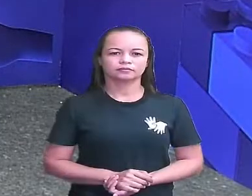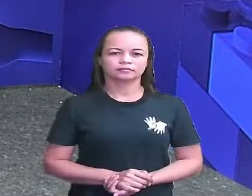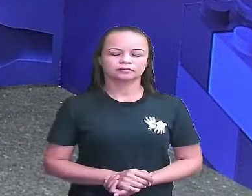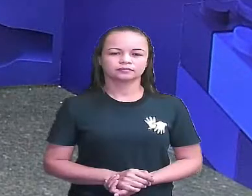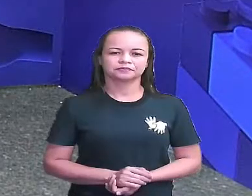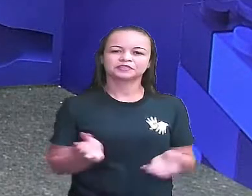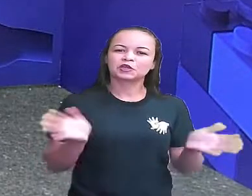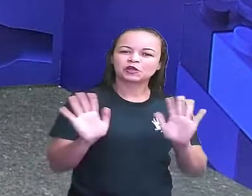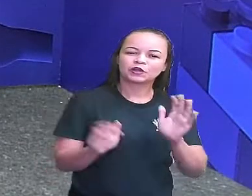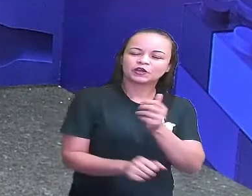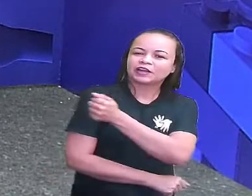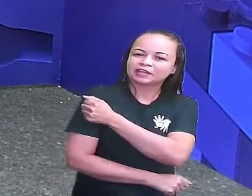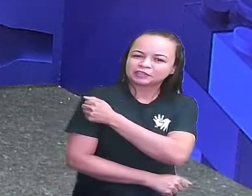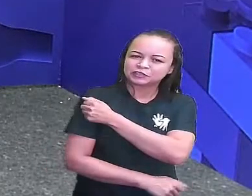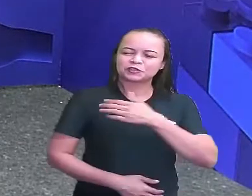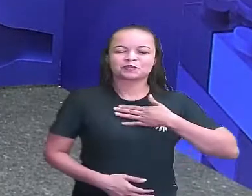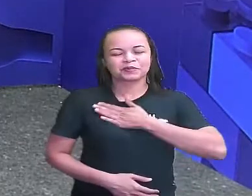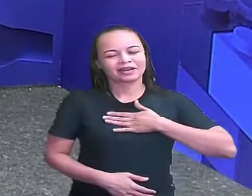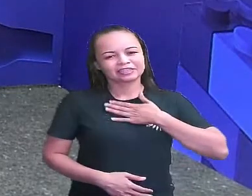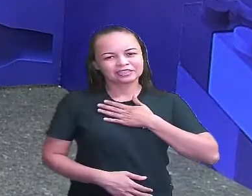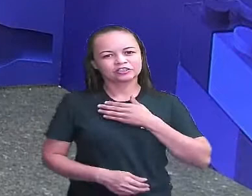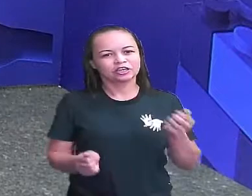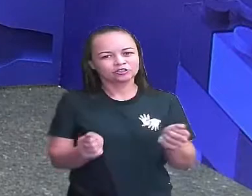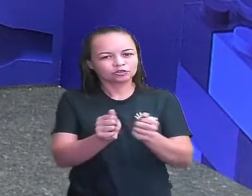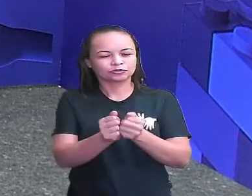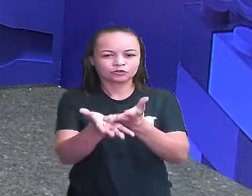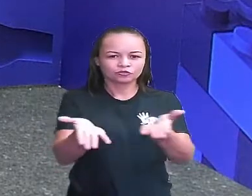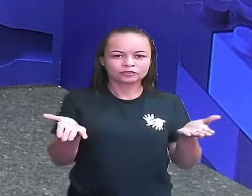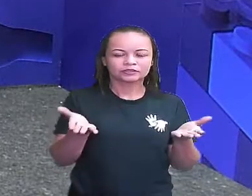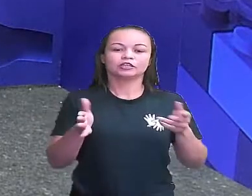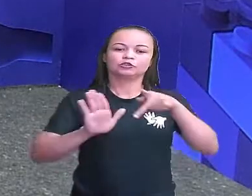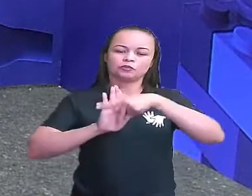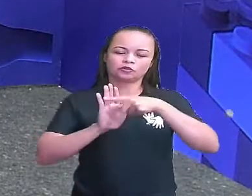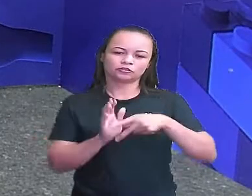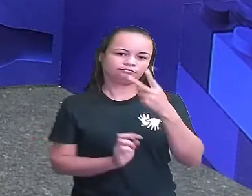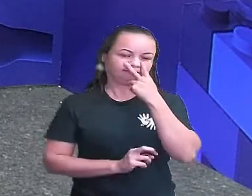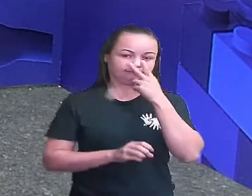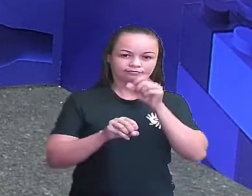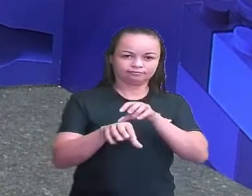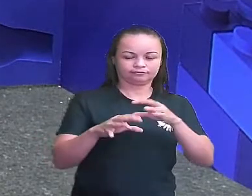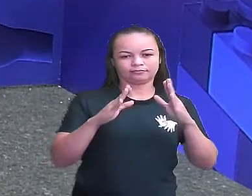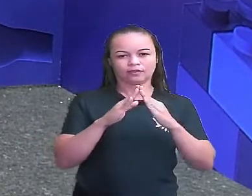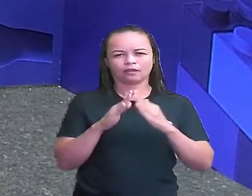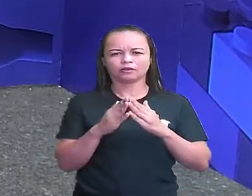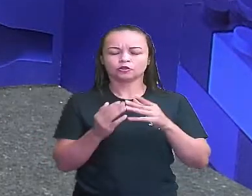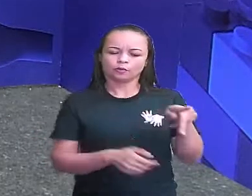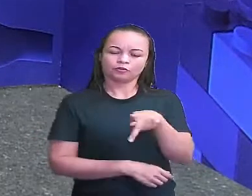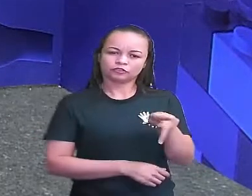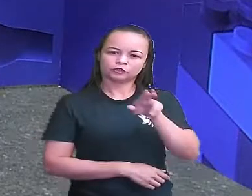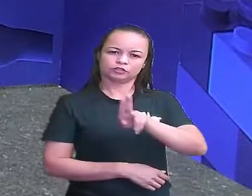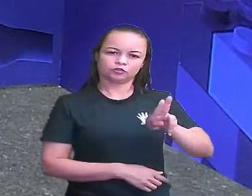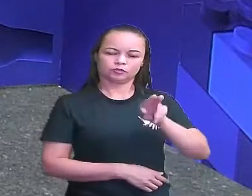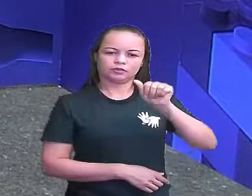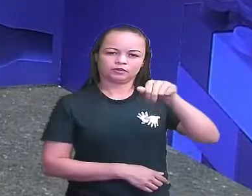Olá pessoal, é um enorme prazer estar de volta com vocês no projeto Vitória Ensina em Casa. Eu sou a professora Analice e eu vou